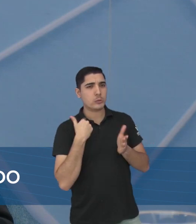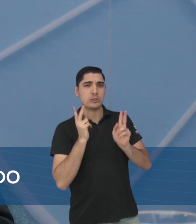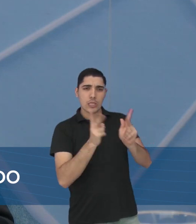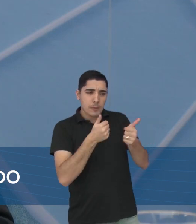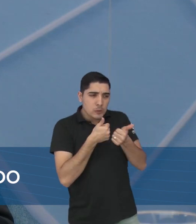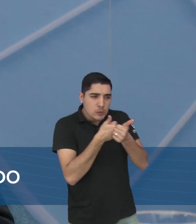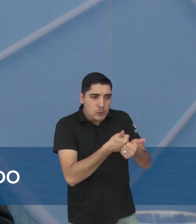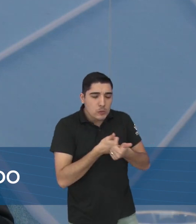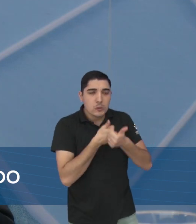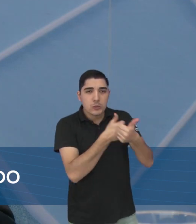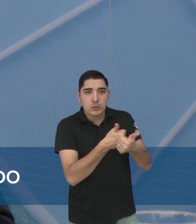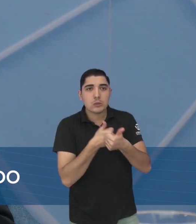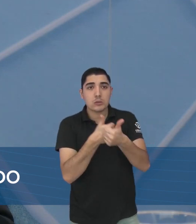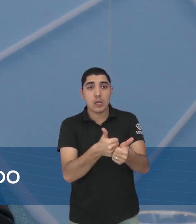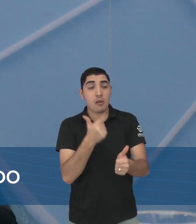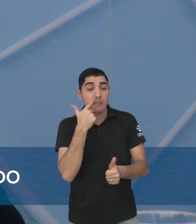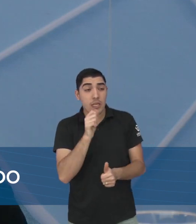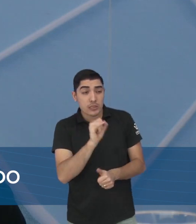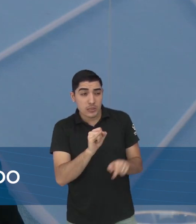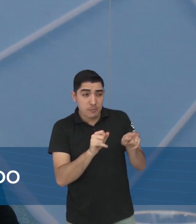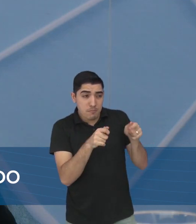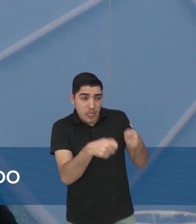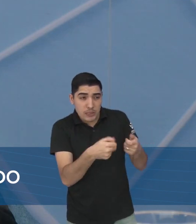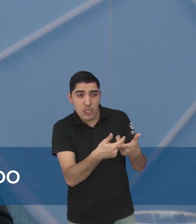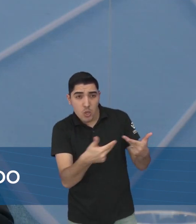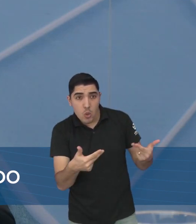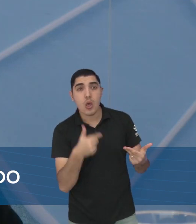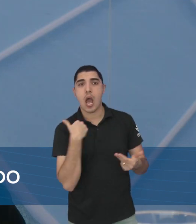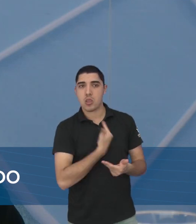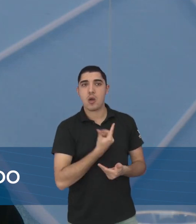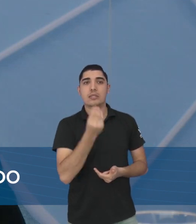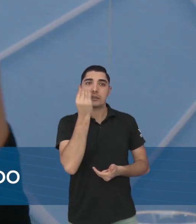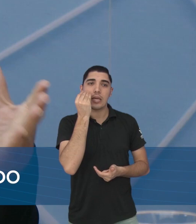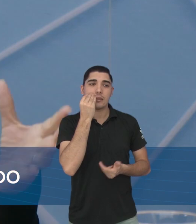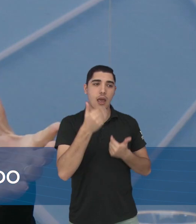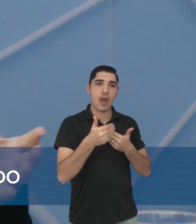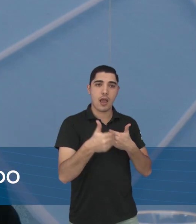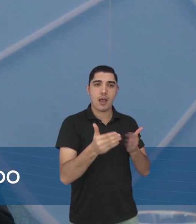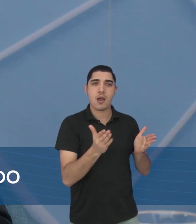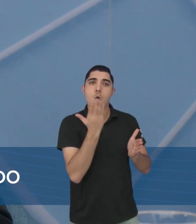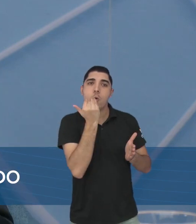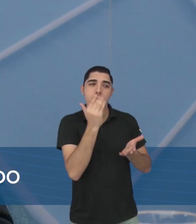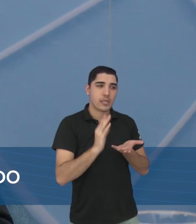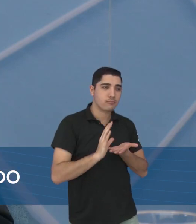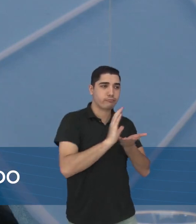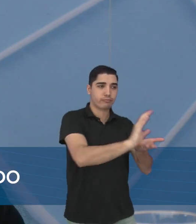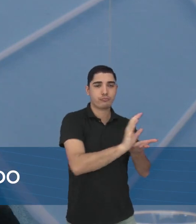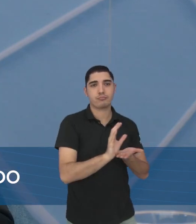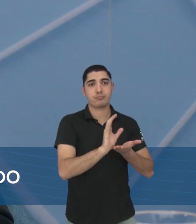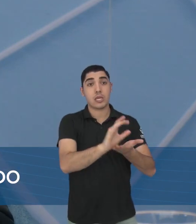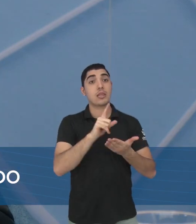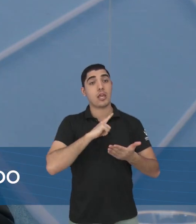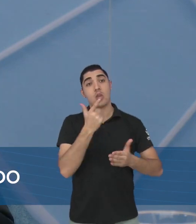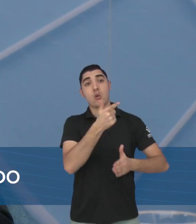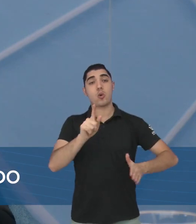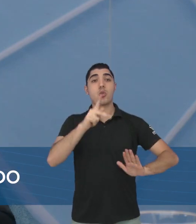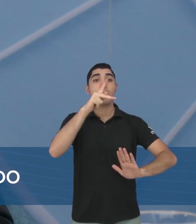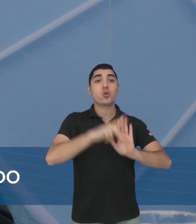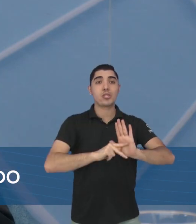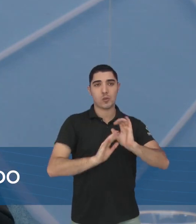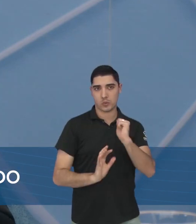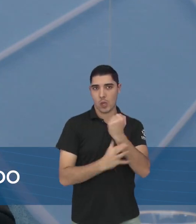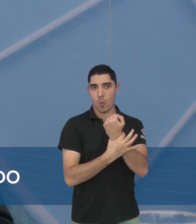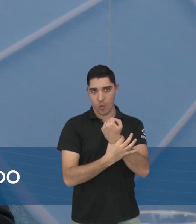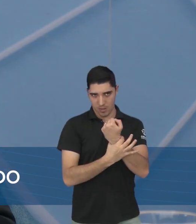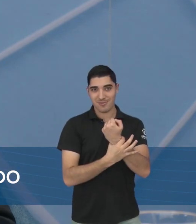faz um acompanhamento. Na medida da necessidade, a gente procura atender com o recurso de uma cesta de alimentos. Temos uns projetos de segurança